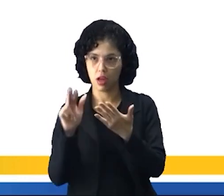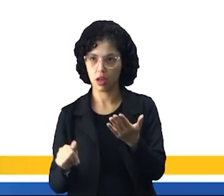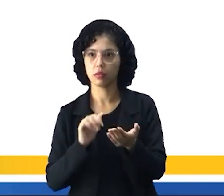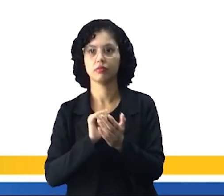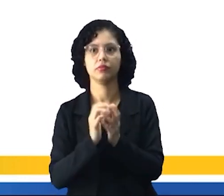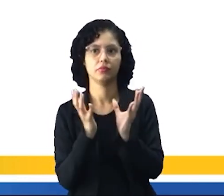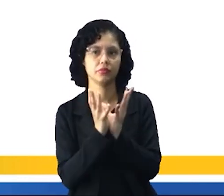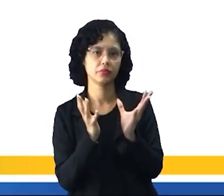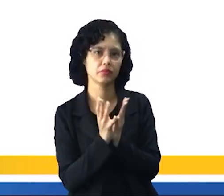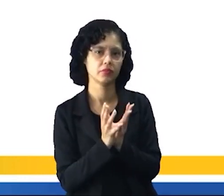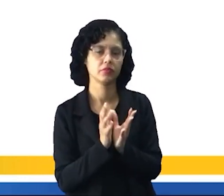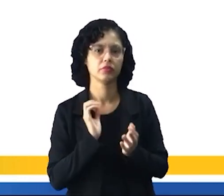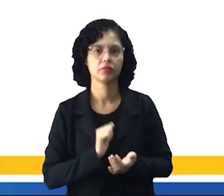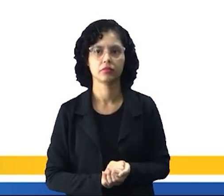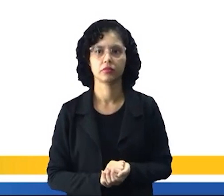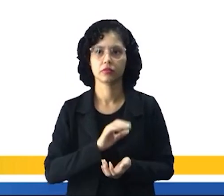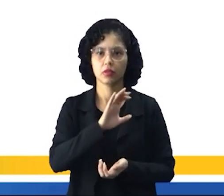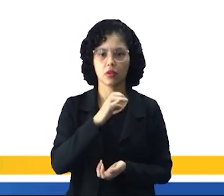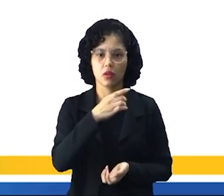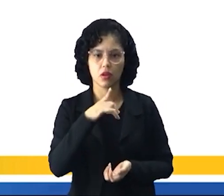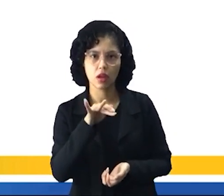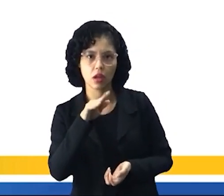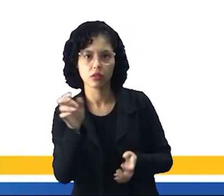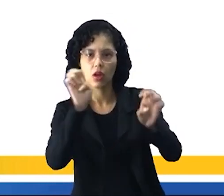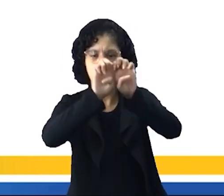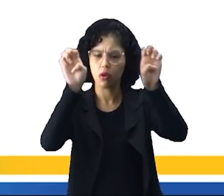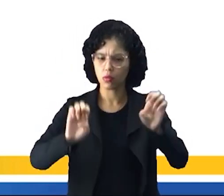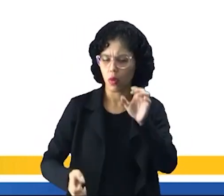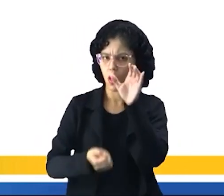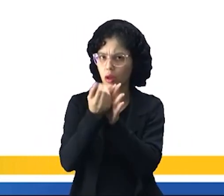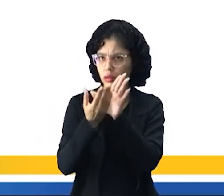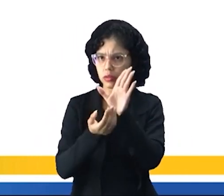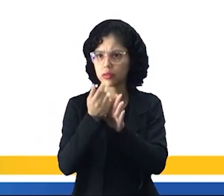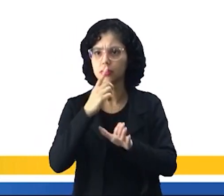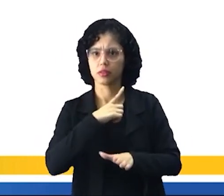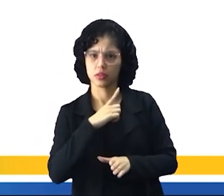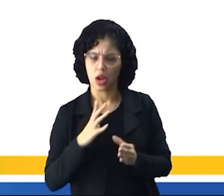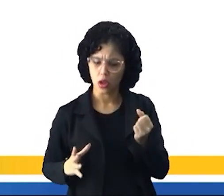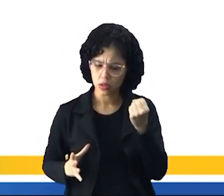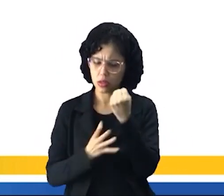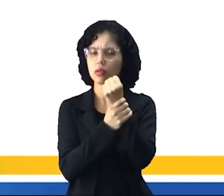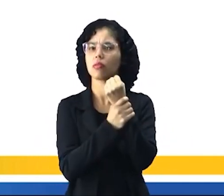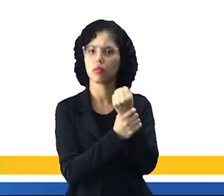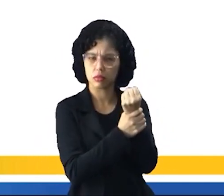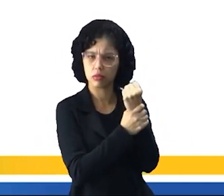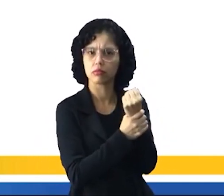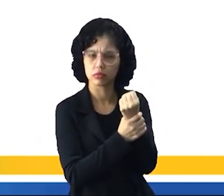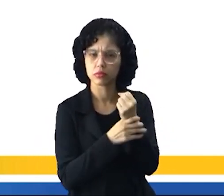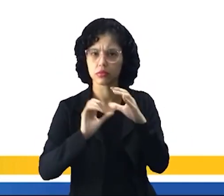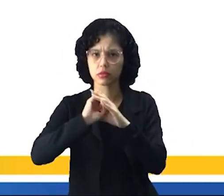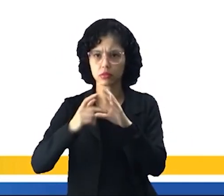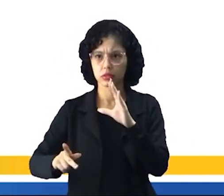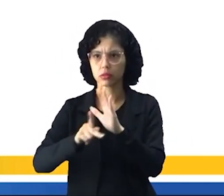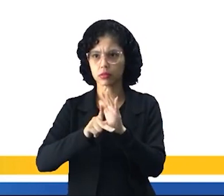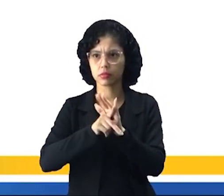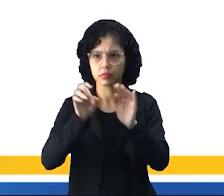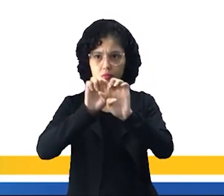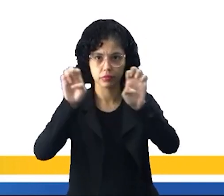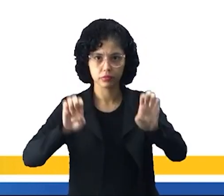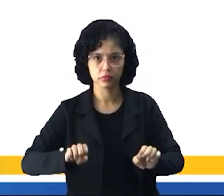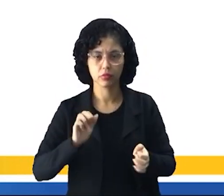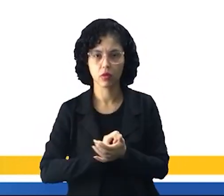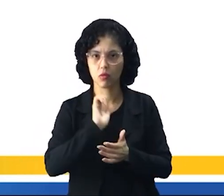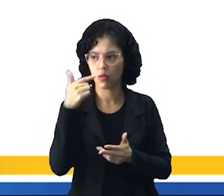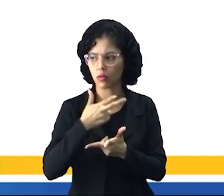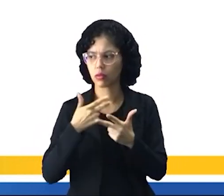como eu já disse, eles vão ter um exoesqueleto, uma estrutura que vai proteger externamente, vai garantir estrutura.